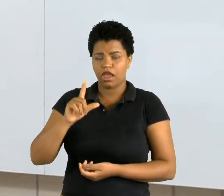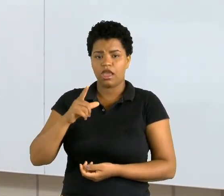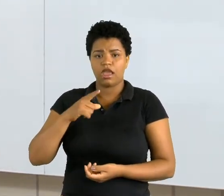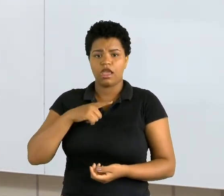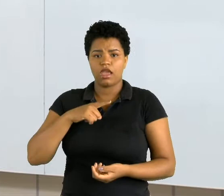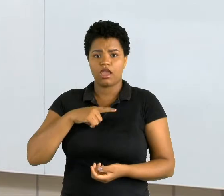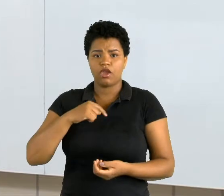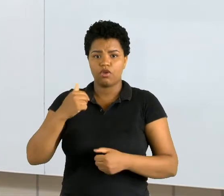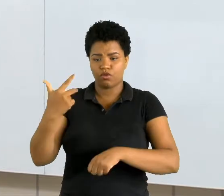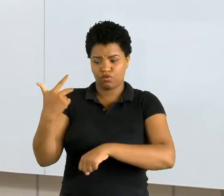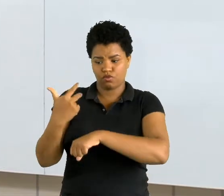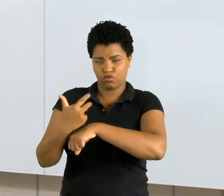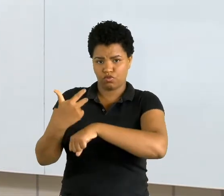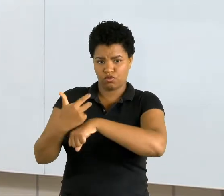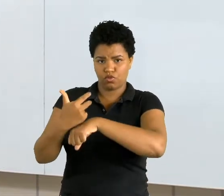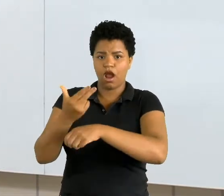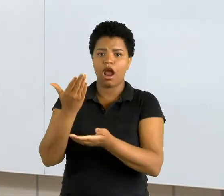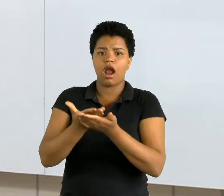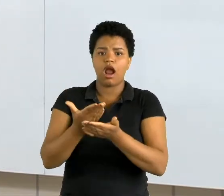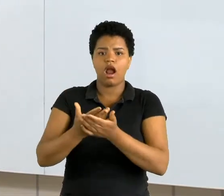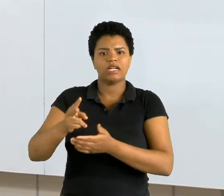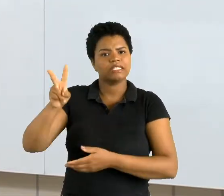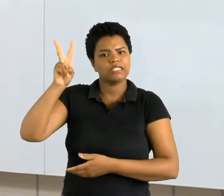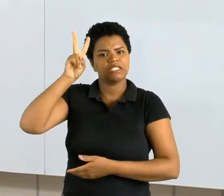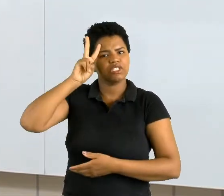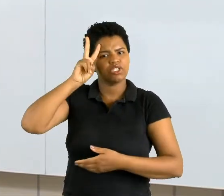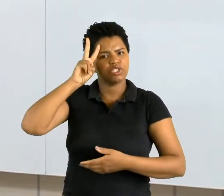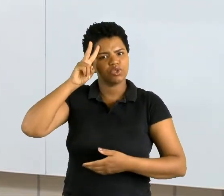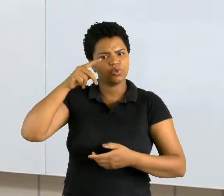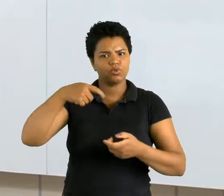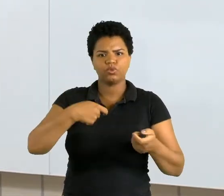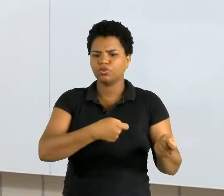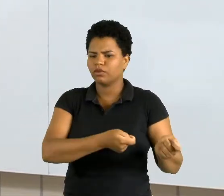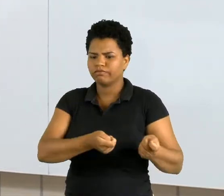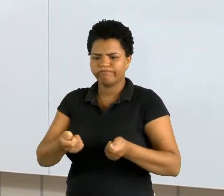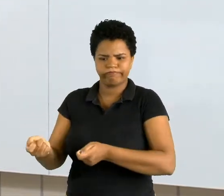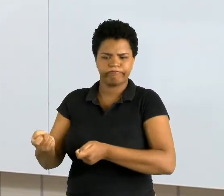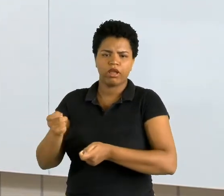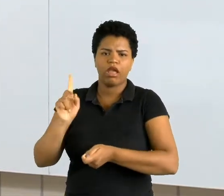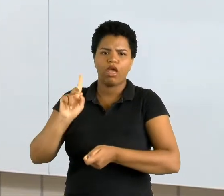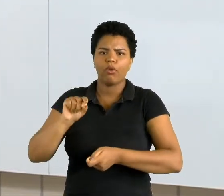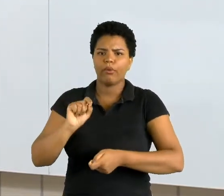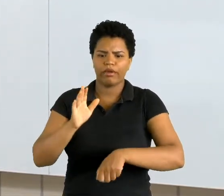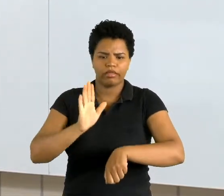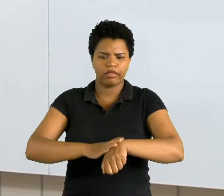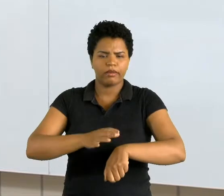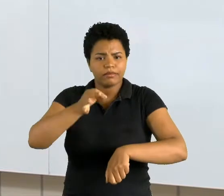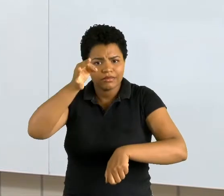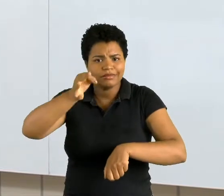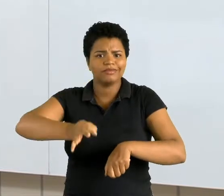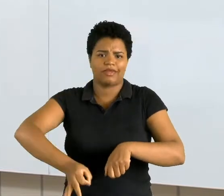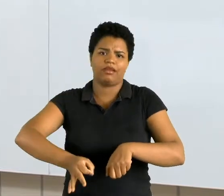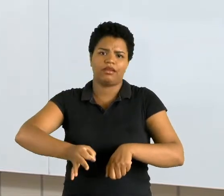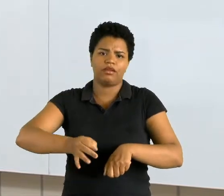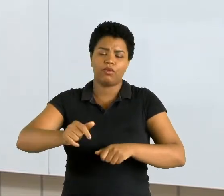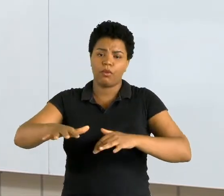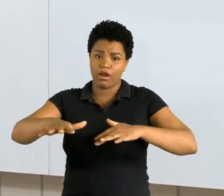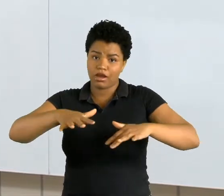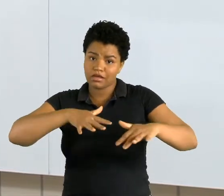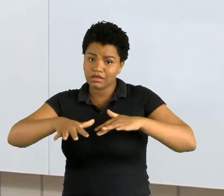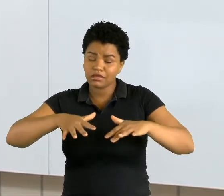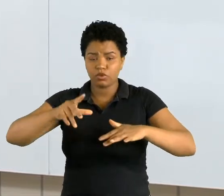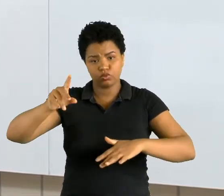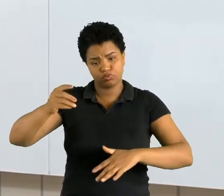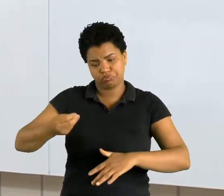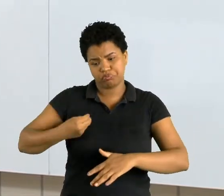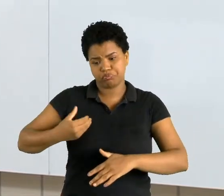as segundas-feiras, ou seja, é algo rotineiro, é algo pontual, está marcado ali por uma ação